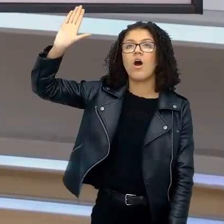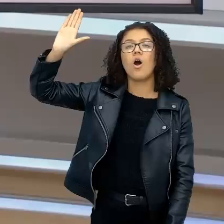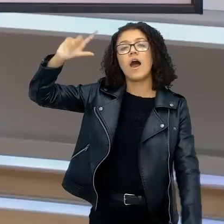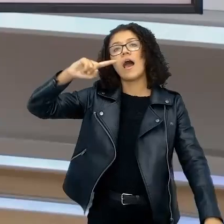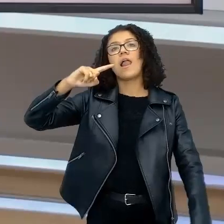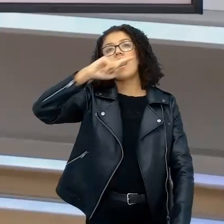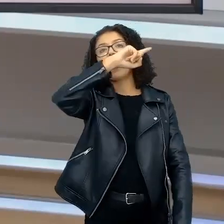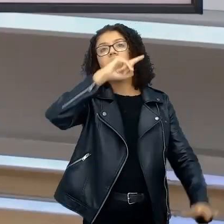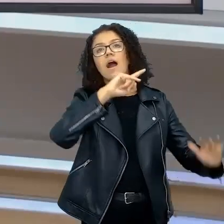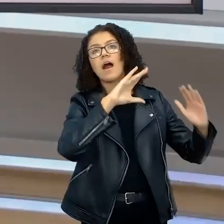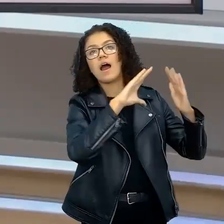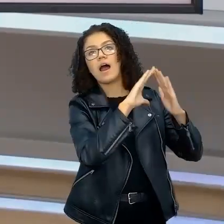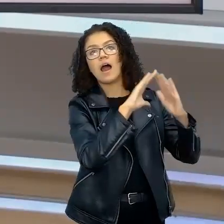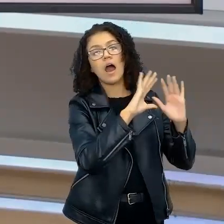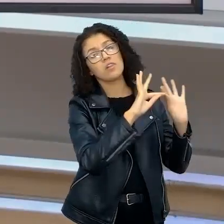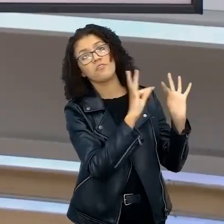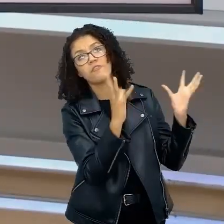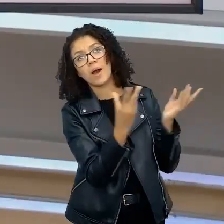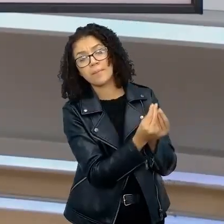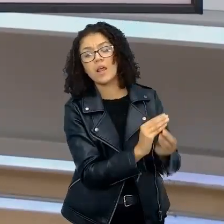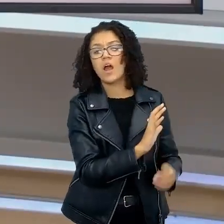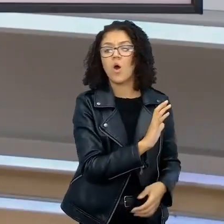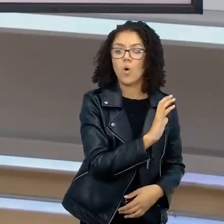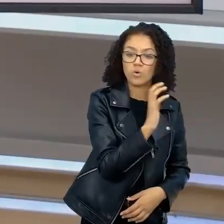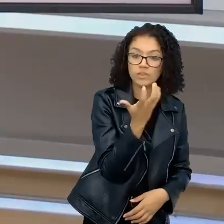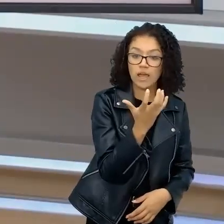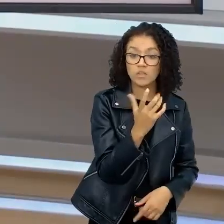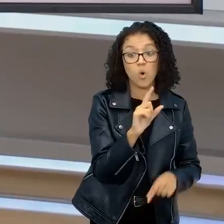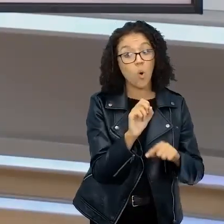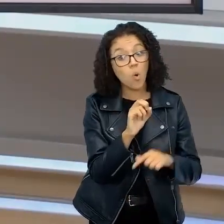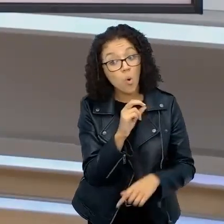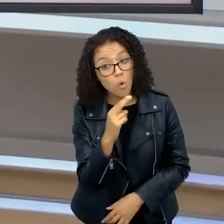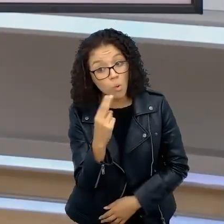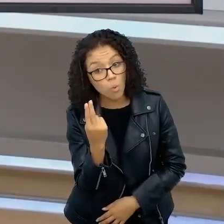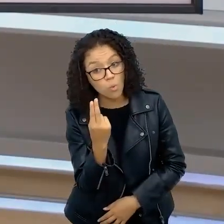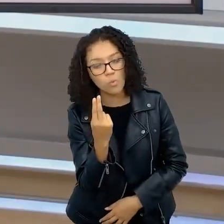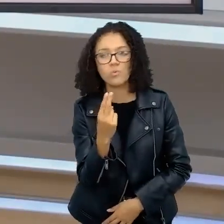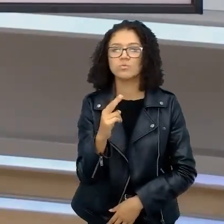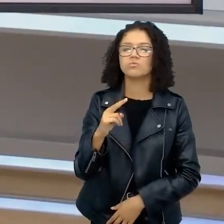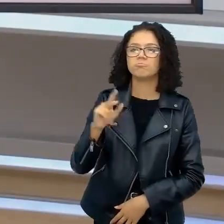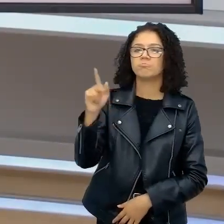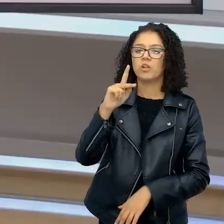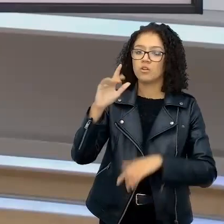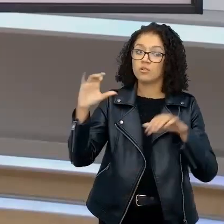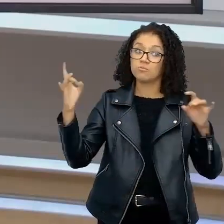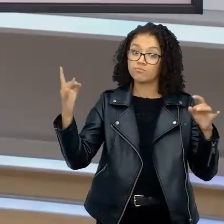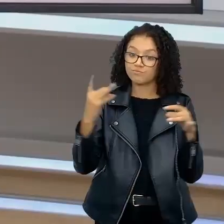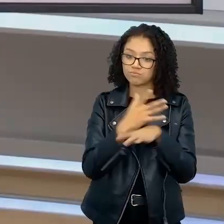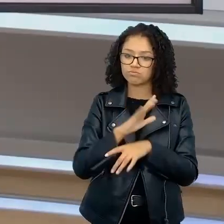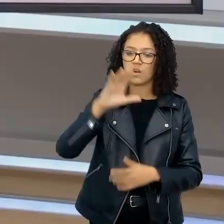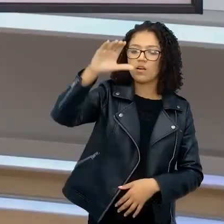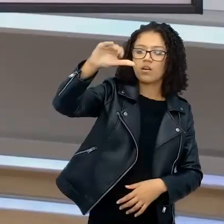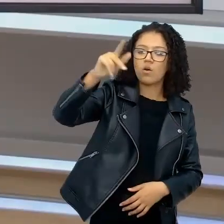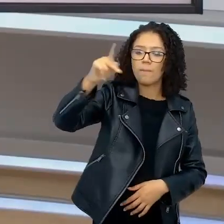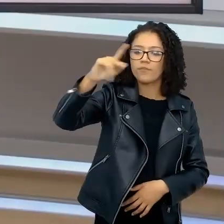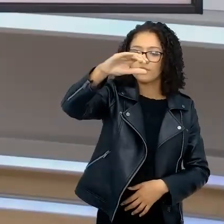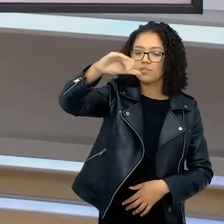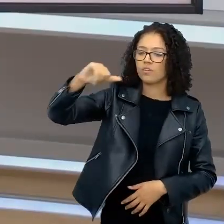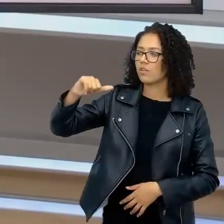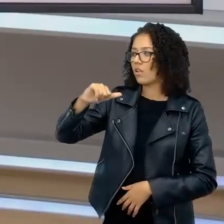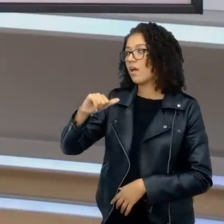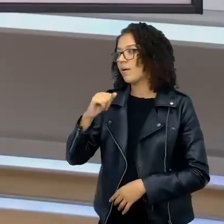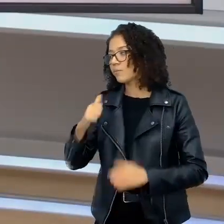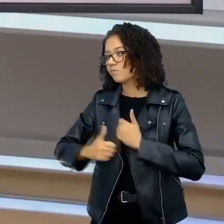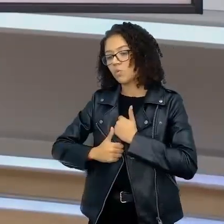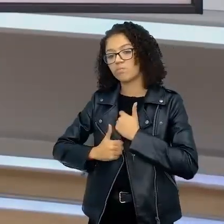que aconteceu com elas, ou então elas chamam depois o professor de canto e acabam revelando uma situação de violência. Então,